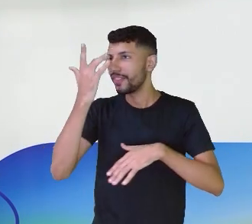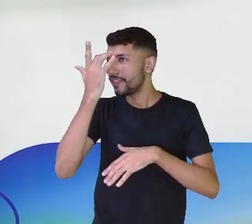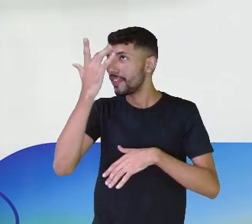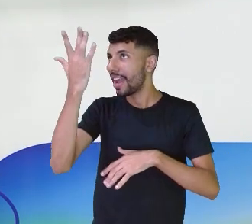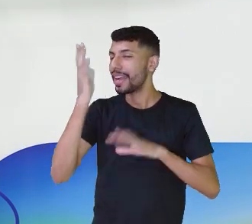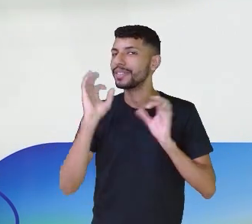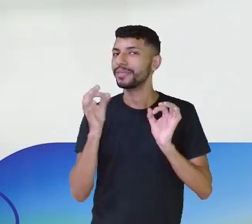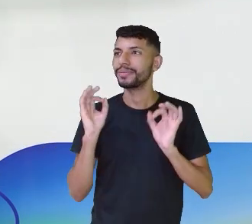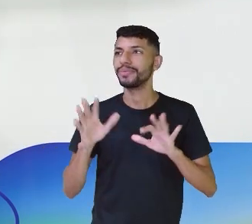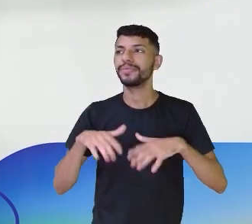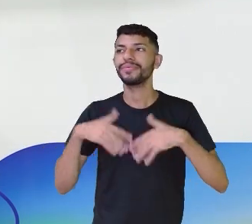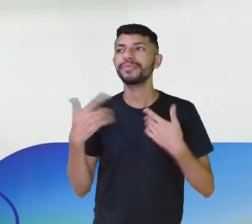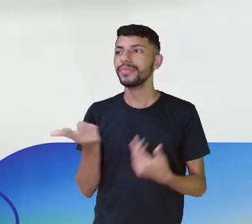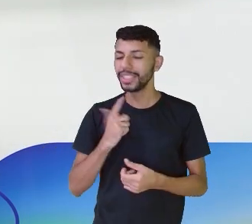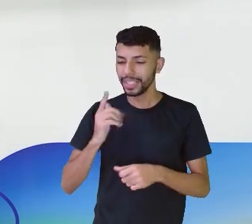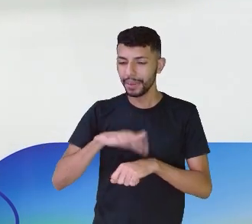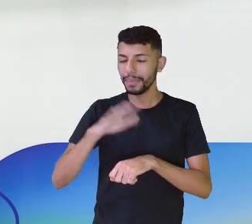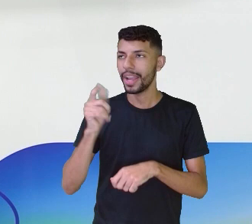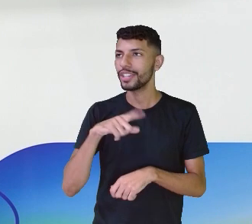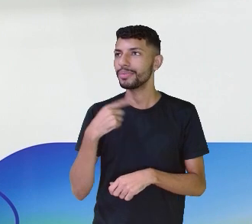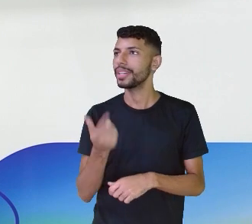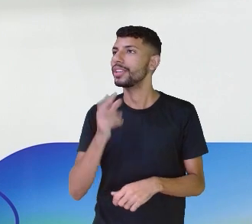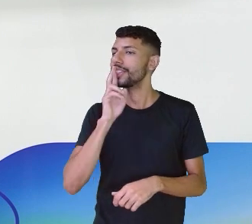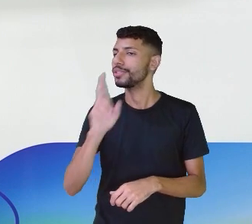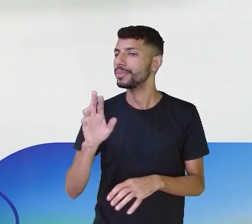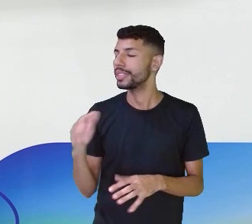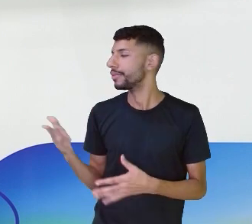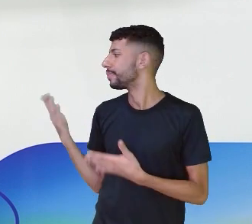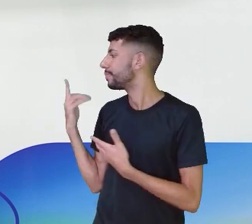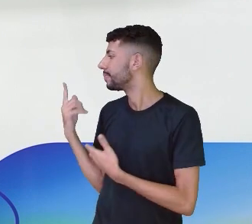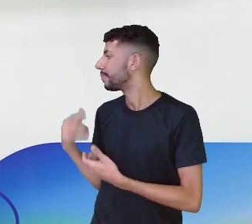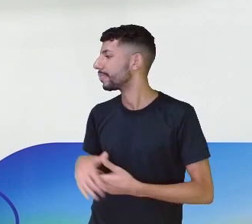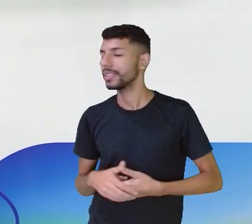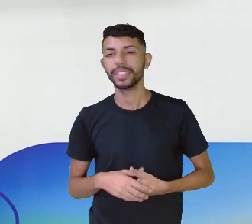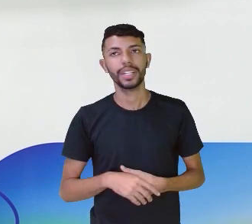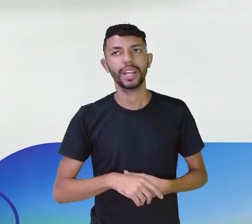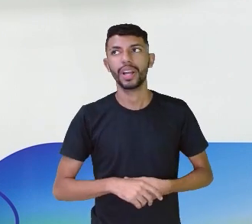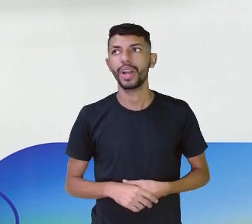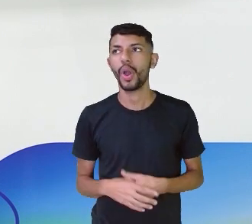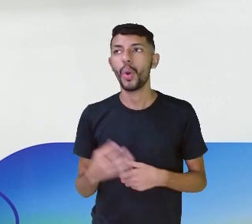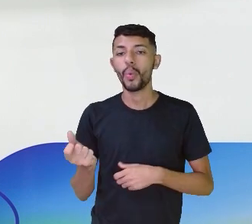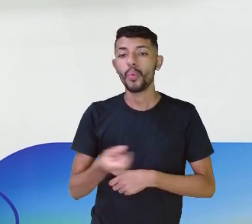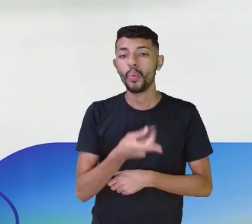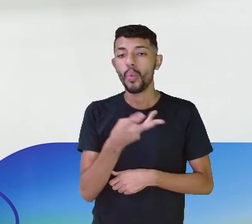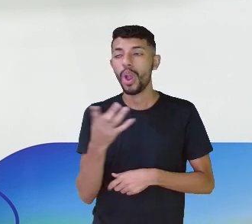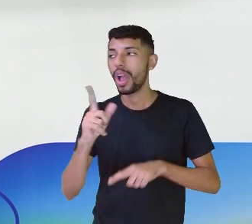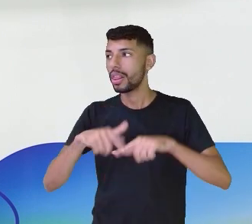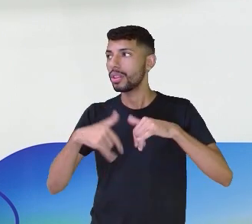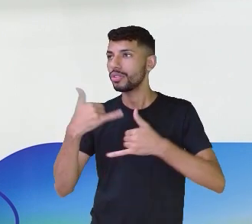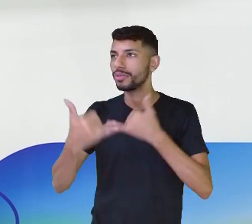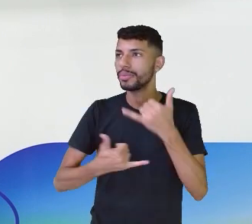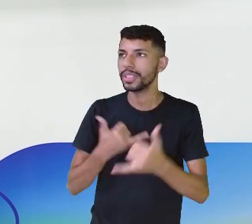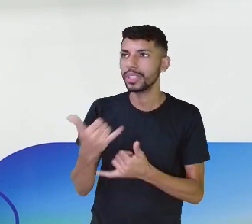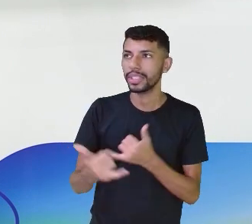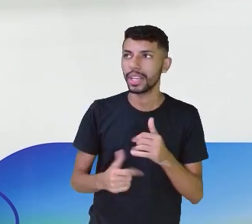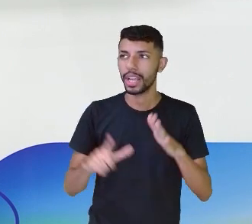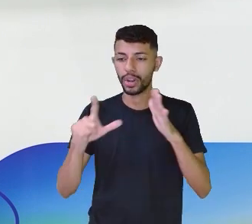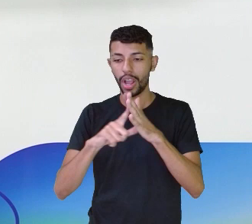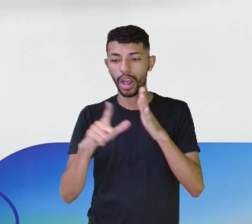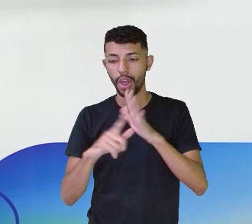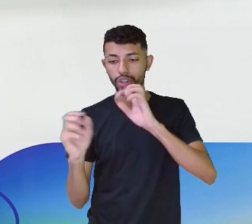Tem mais pra gente resolver. Quantos brinquedos foram vendidos pela loja